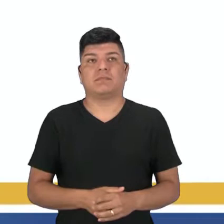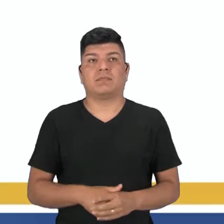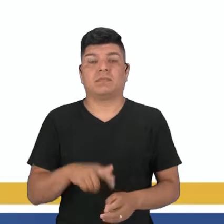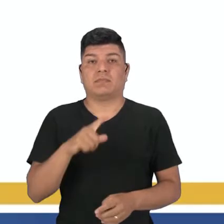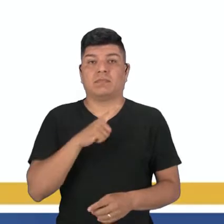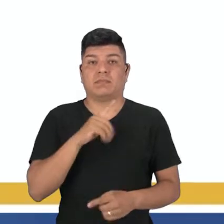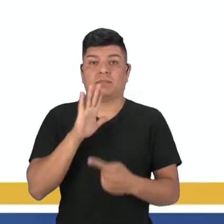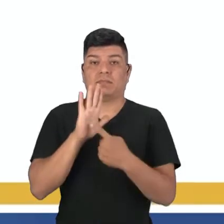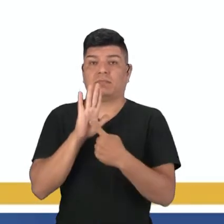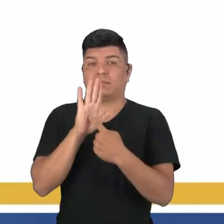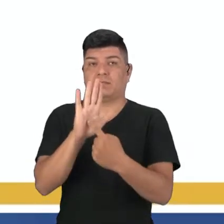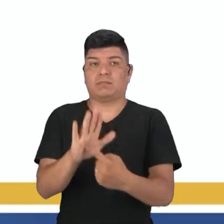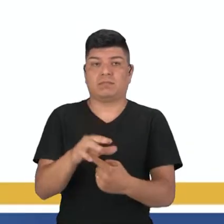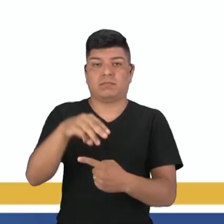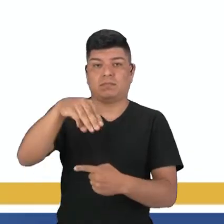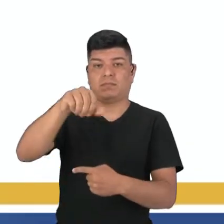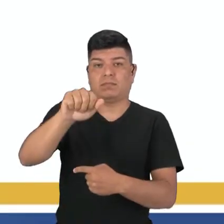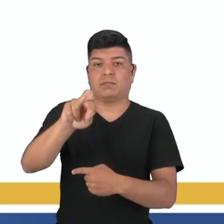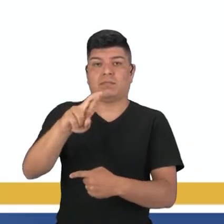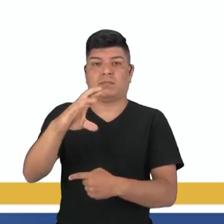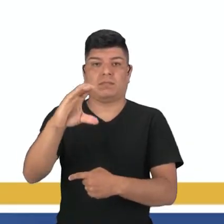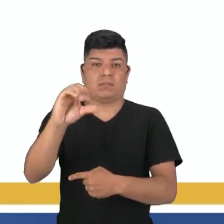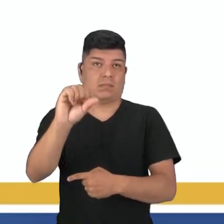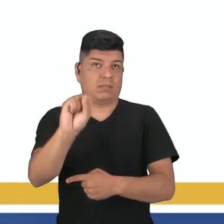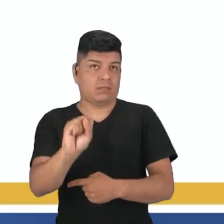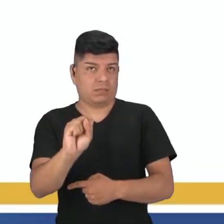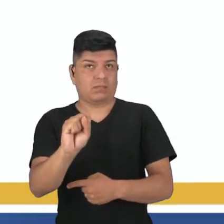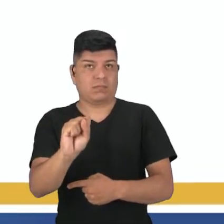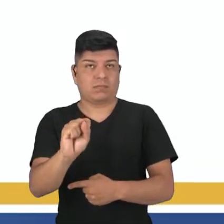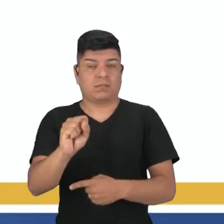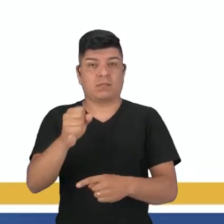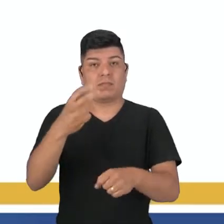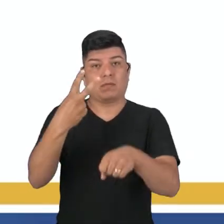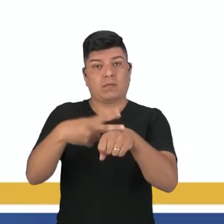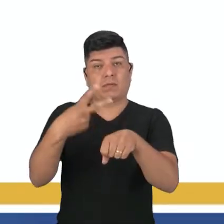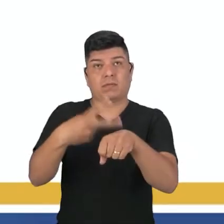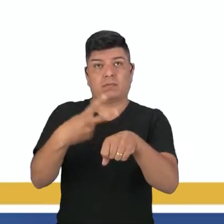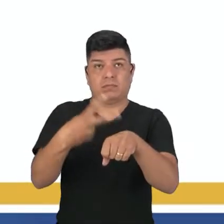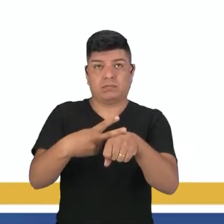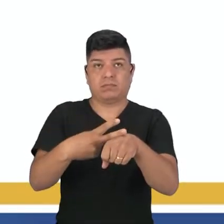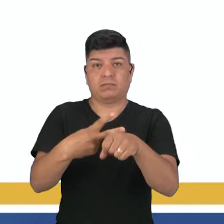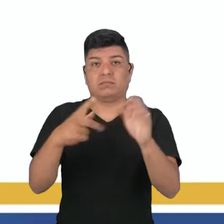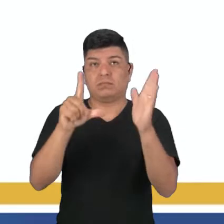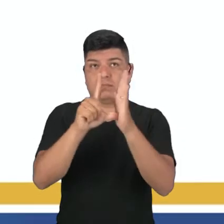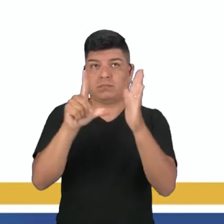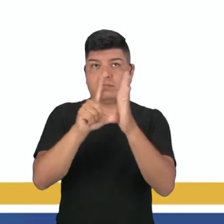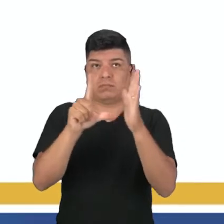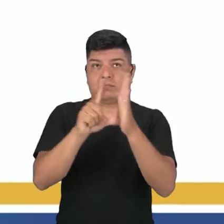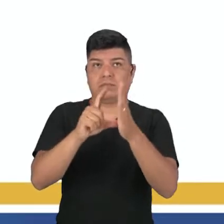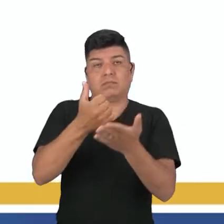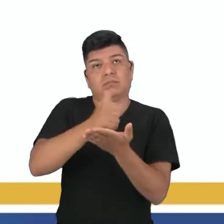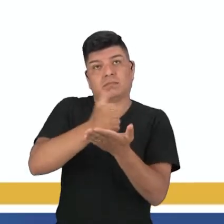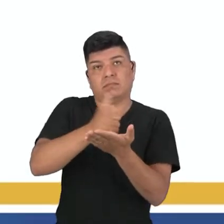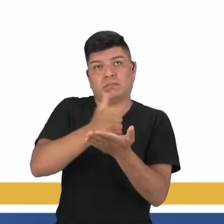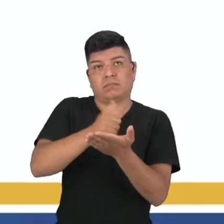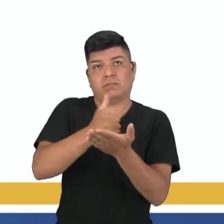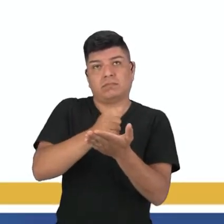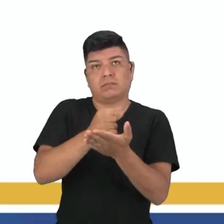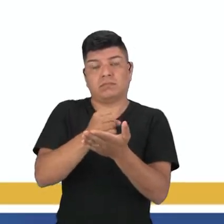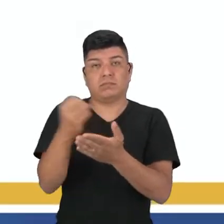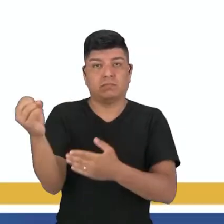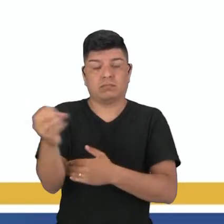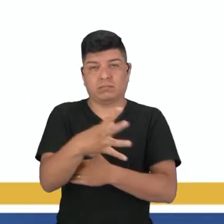Temos a seguinte situação. Marcos vai montar a vitrine de sua loja de jogos eletrônicos com 6 jogos que acabaram de ser